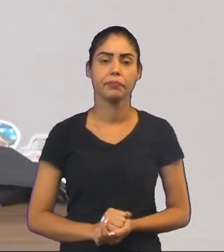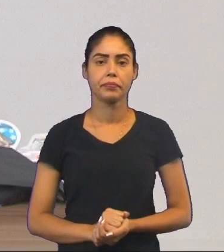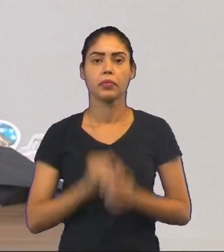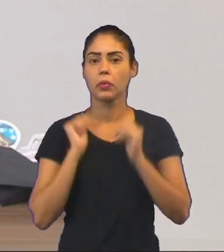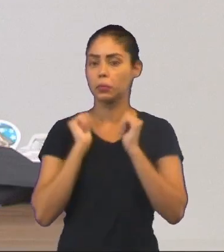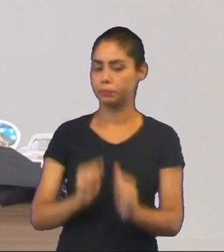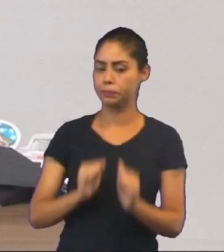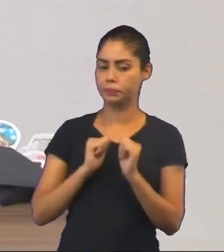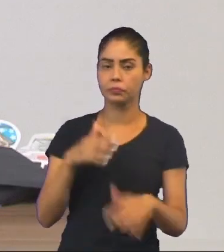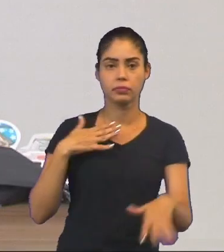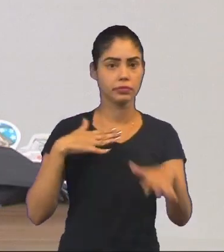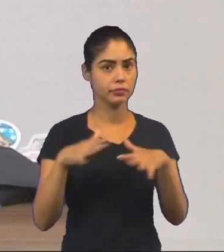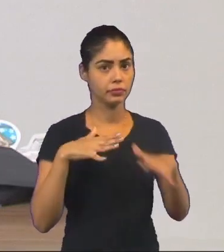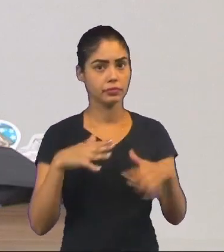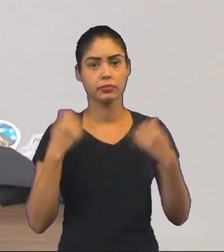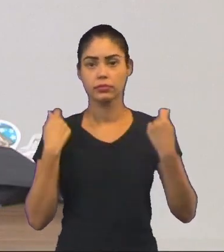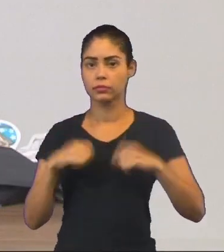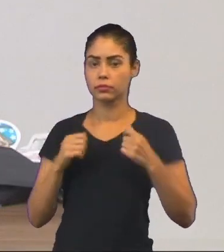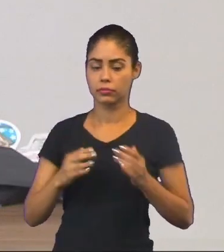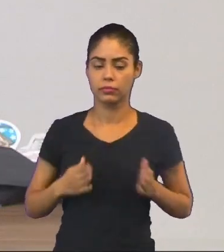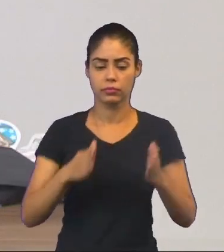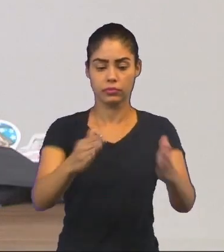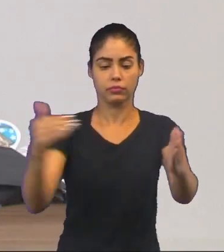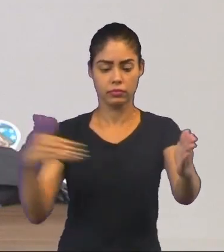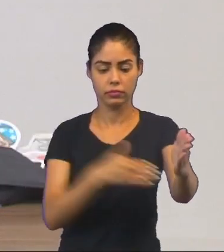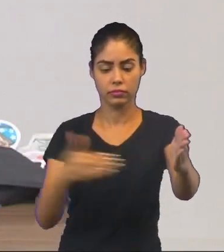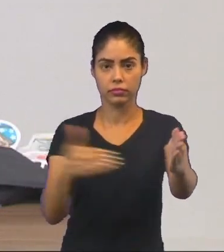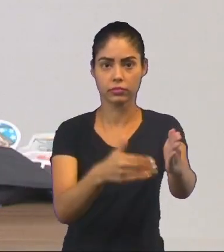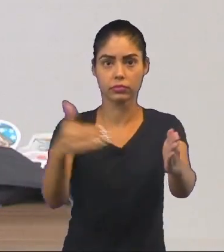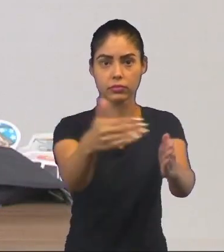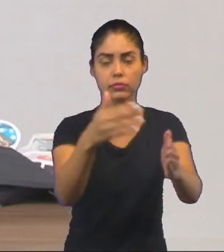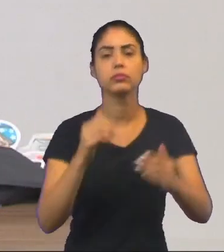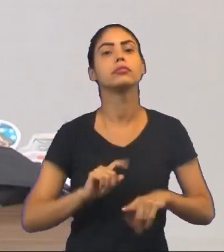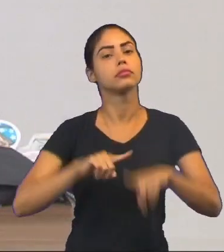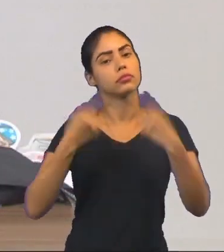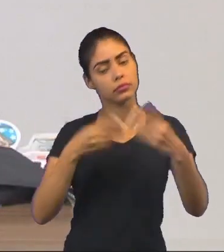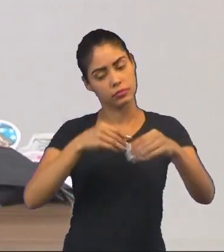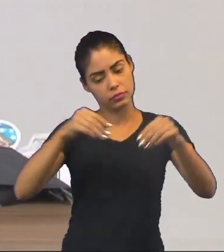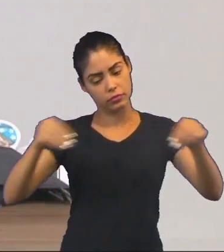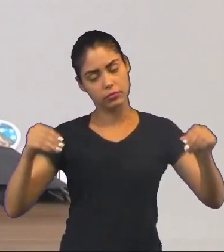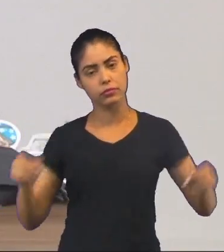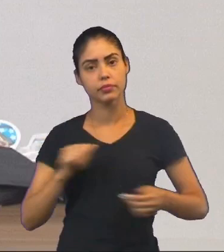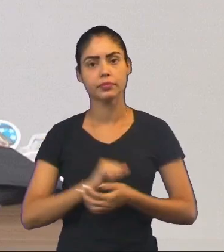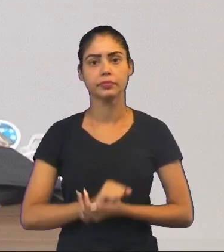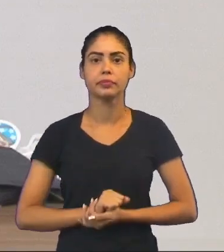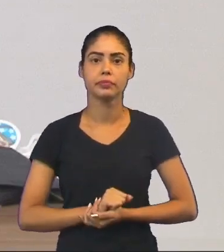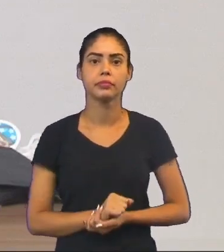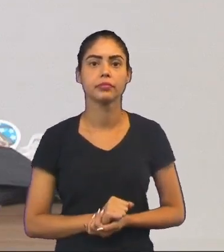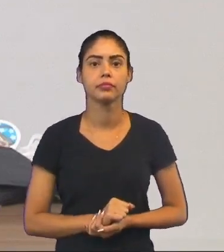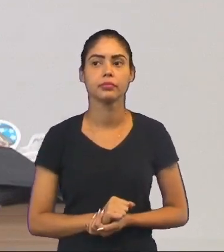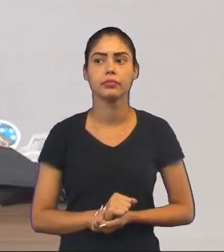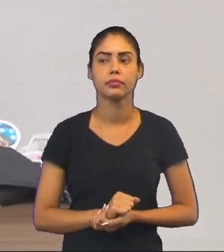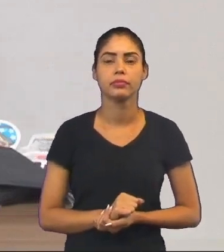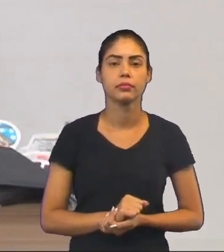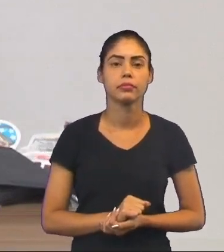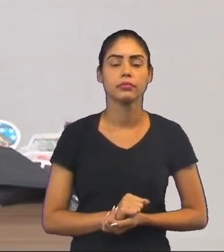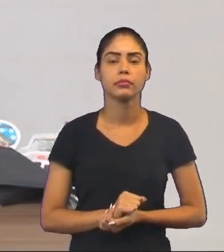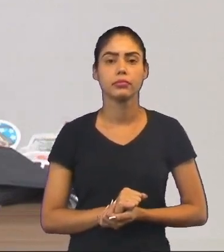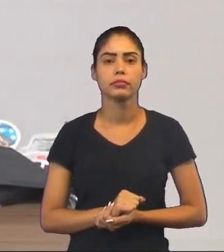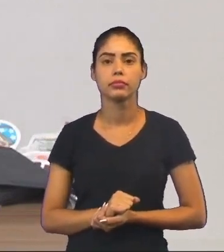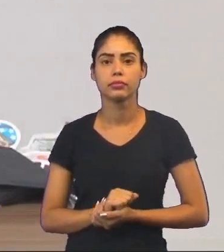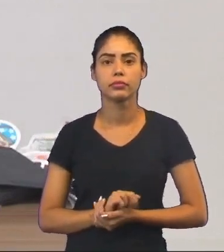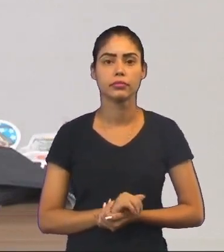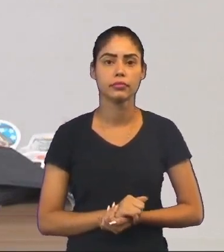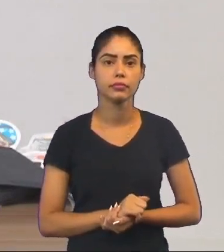Para que ele possa se movimentar, ele precisa de trilho, mas é um meio de transporte terrestre, certo? Ele vai se movimentar